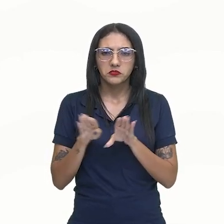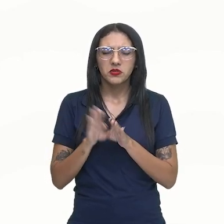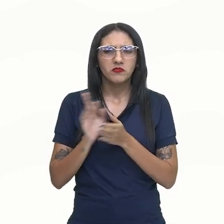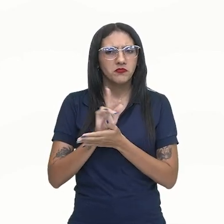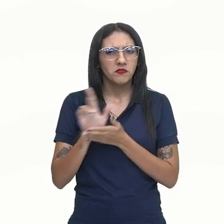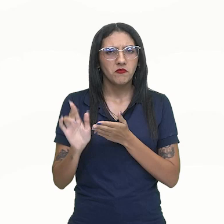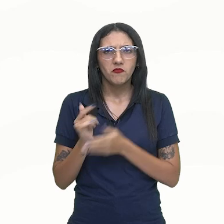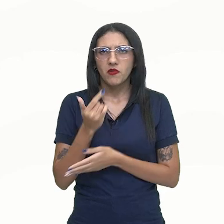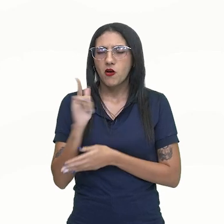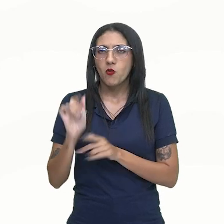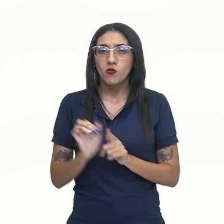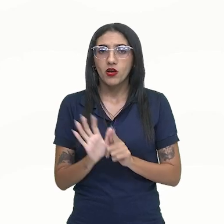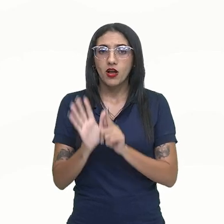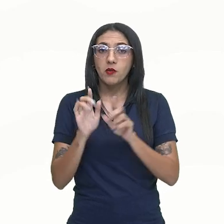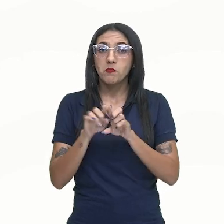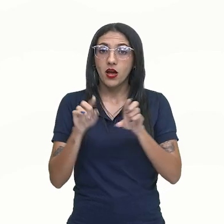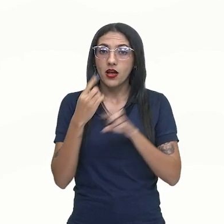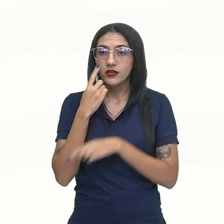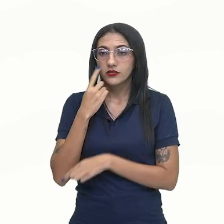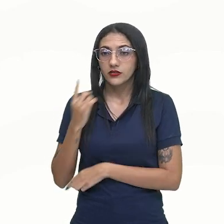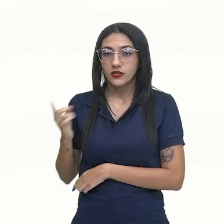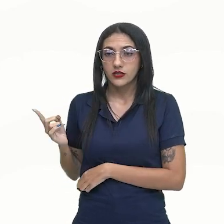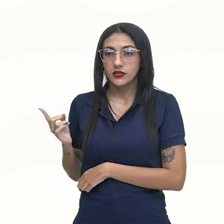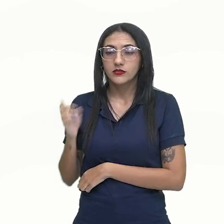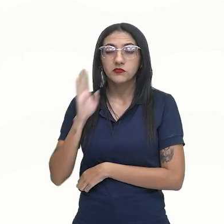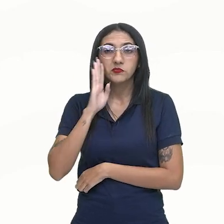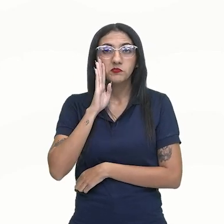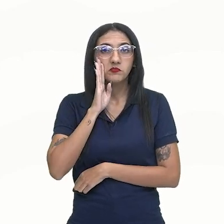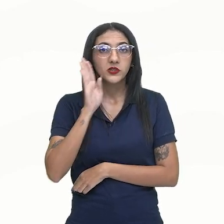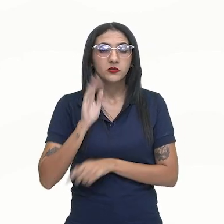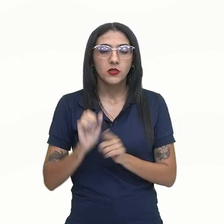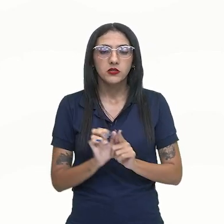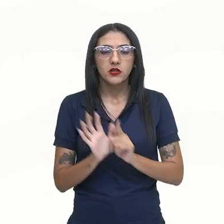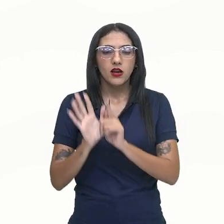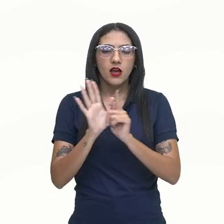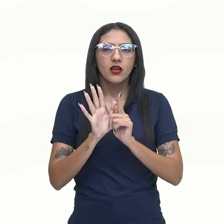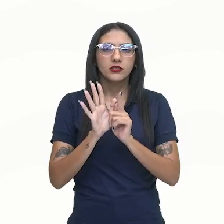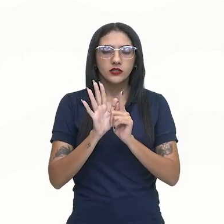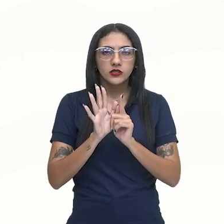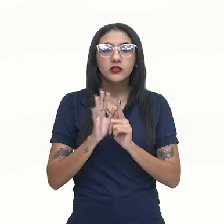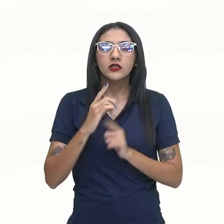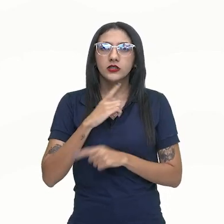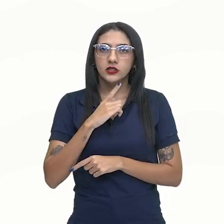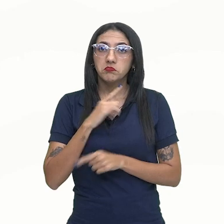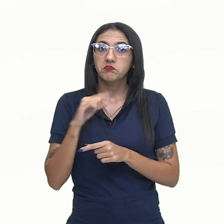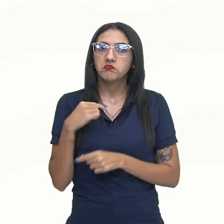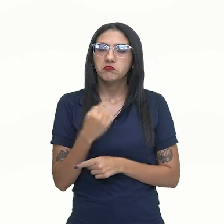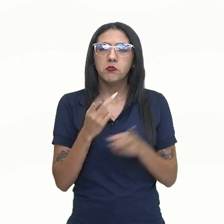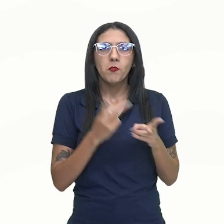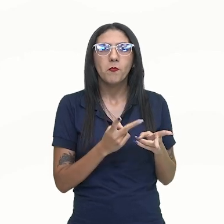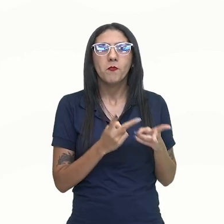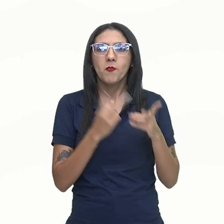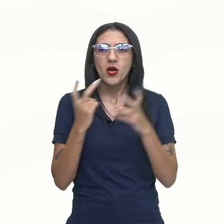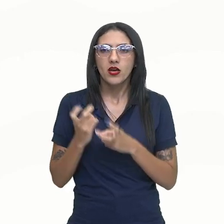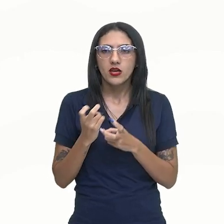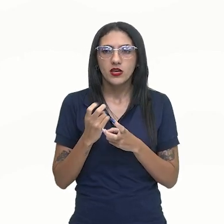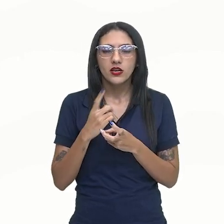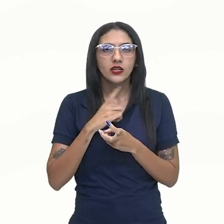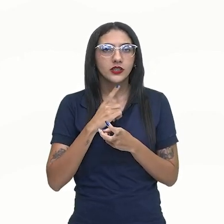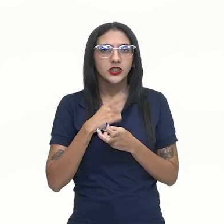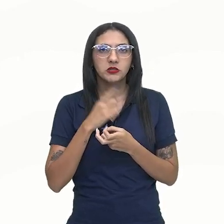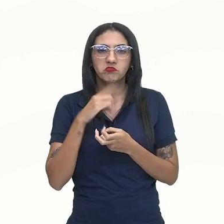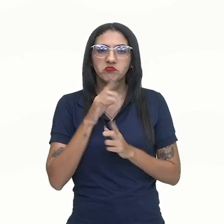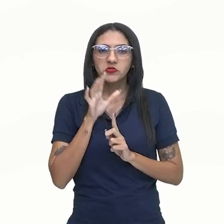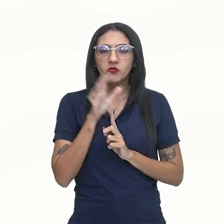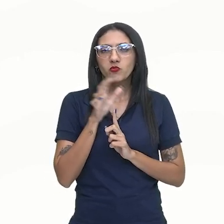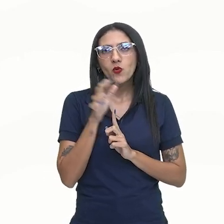outros gases. Mas esses são alguns dos principais gases que a gente pode citar e perceber o aumento dessa